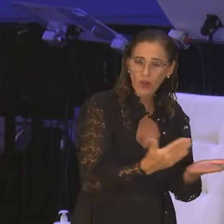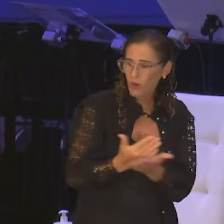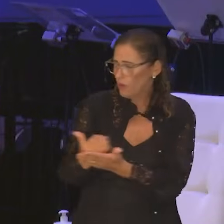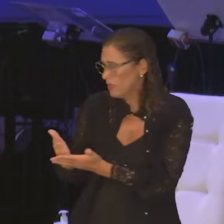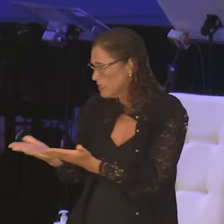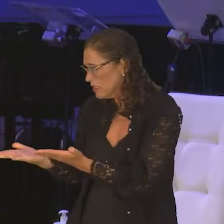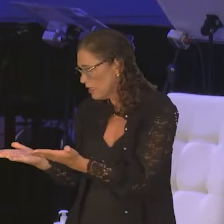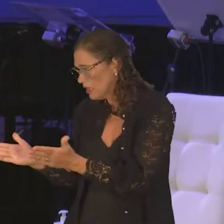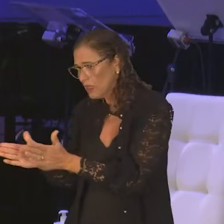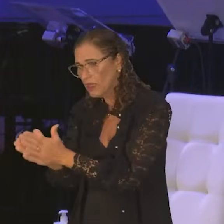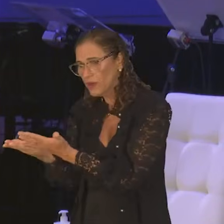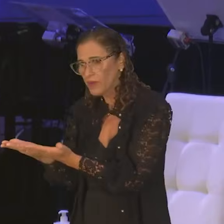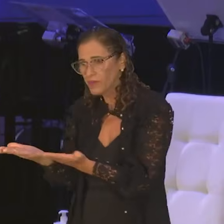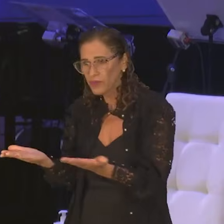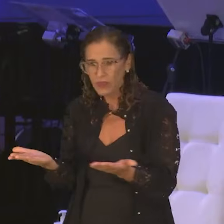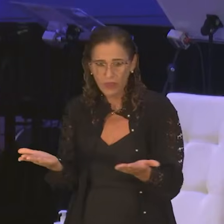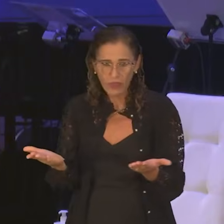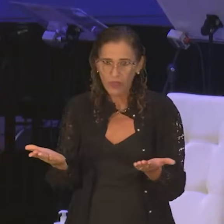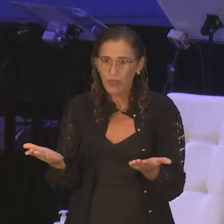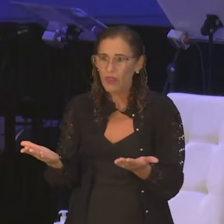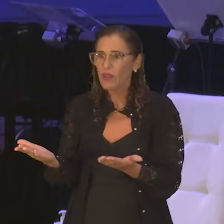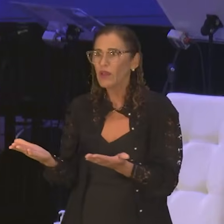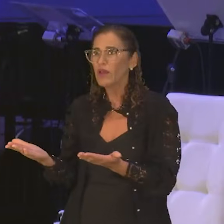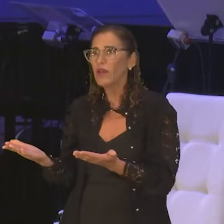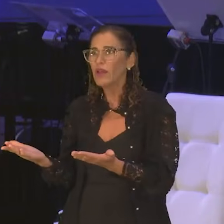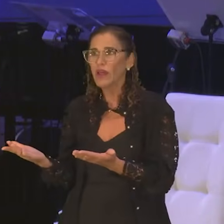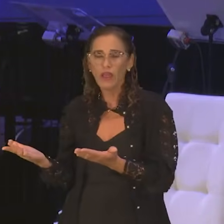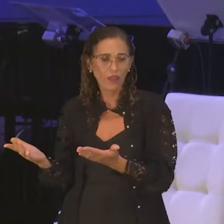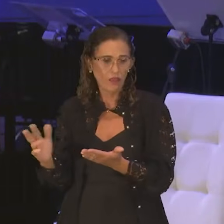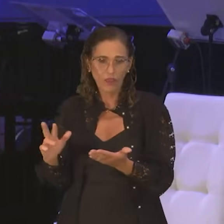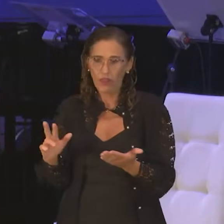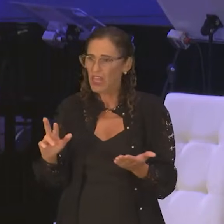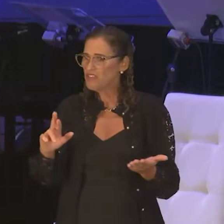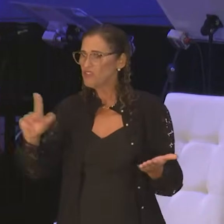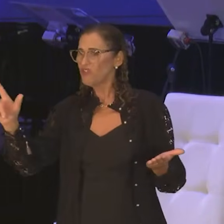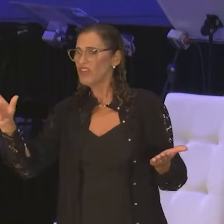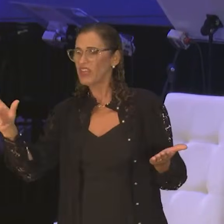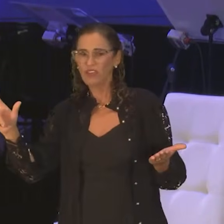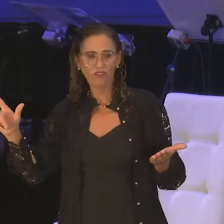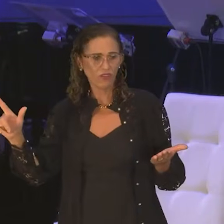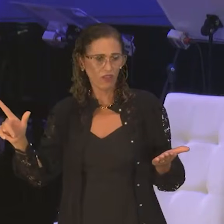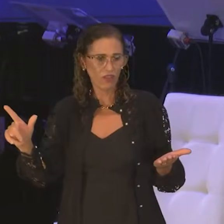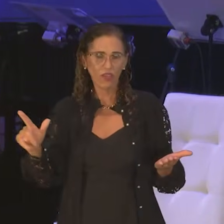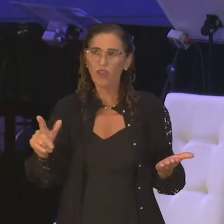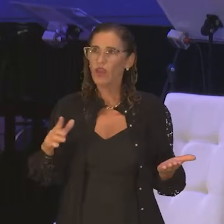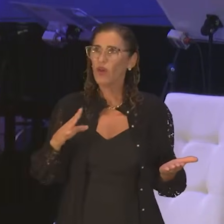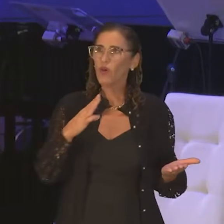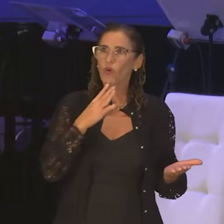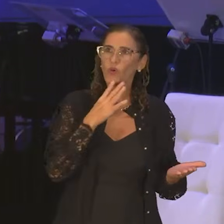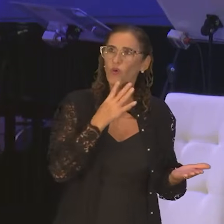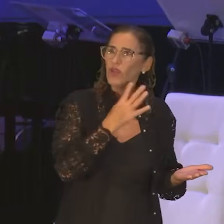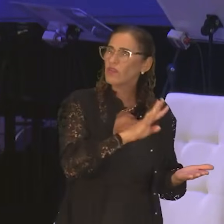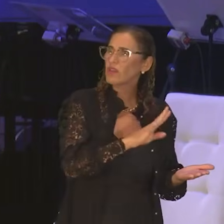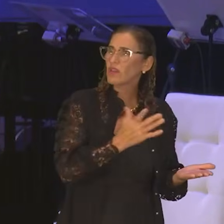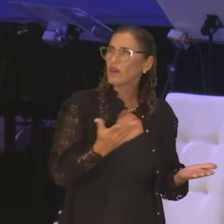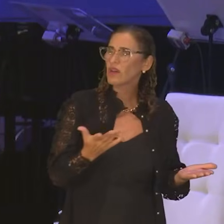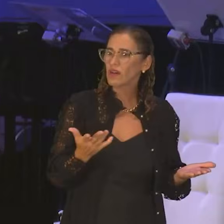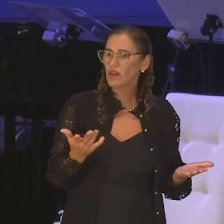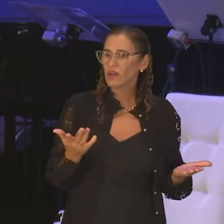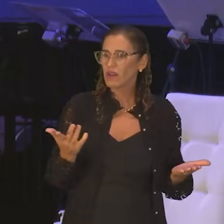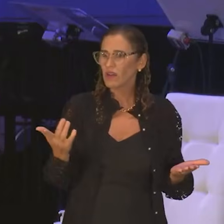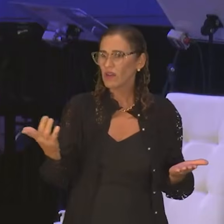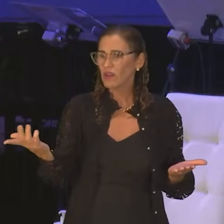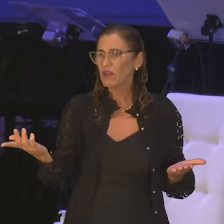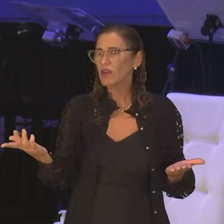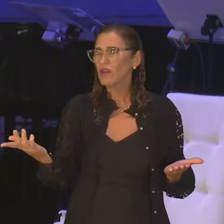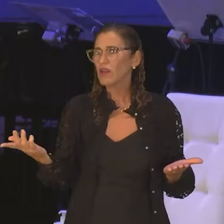o que esse conheço agora, não fala daquele que eu conhecia, mas o que eu conhecia, testemunha para aquele que eu comecei